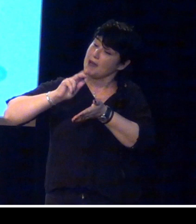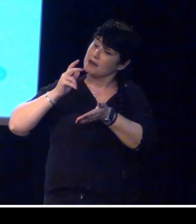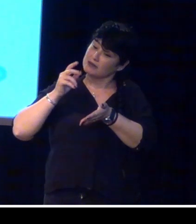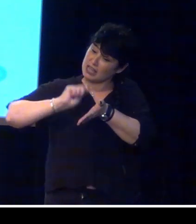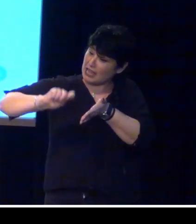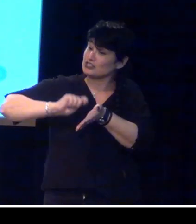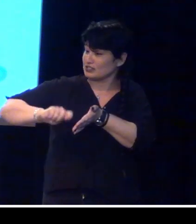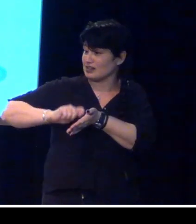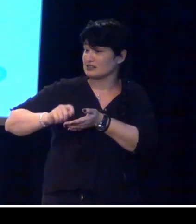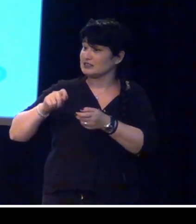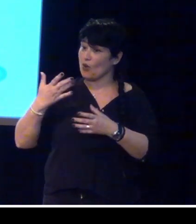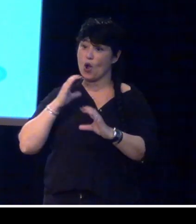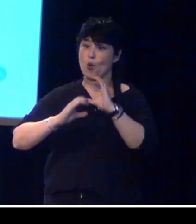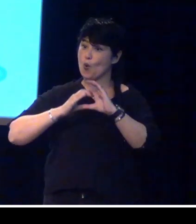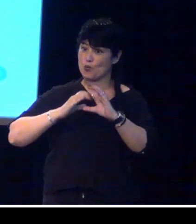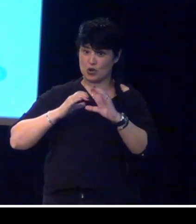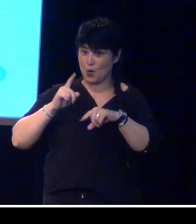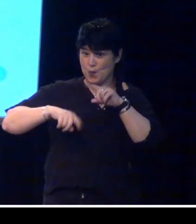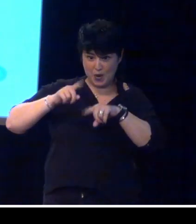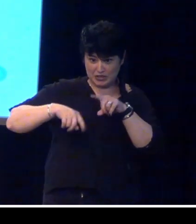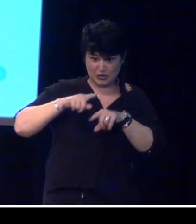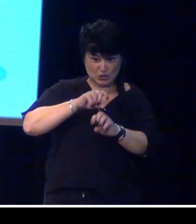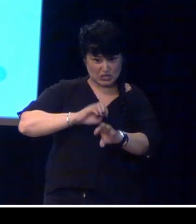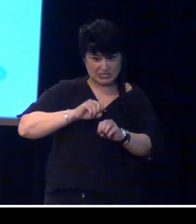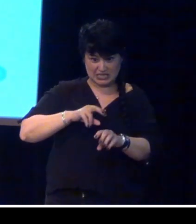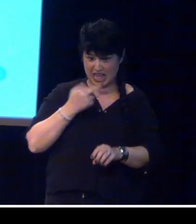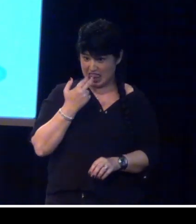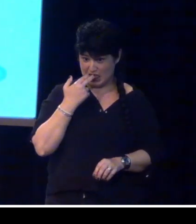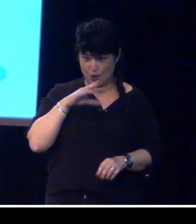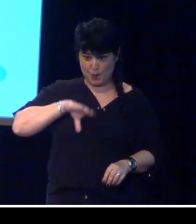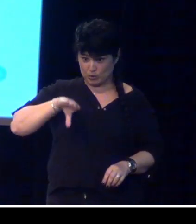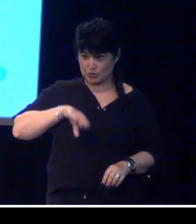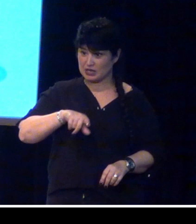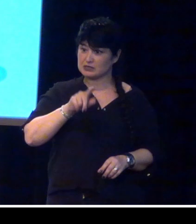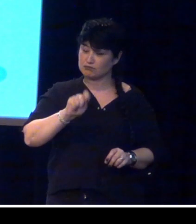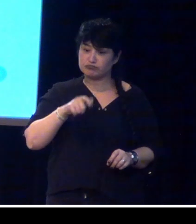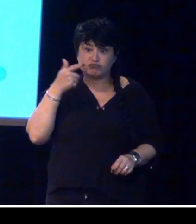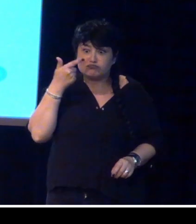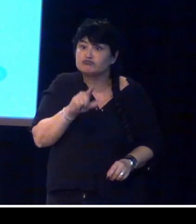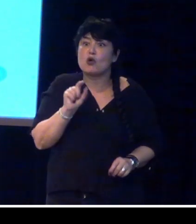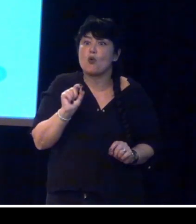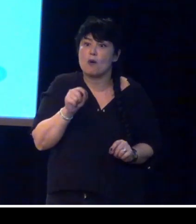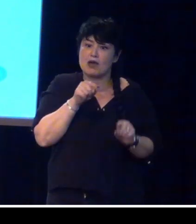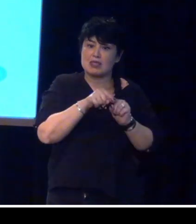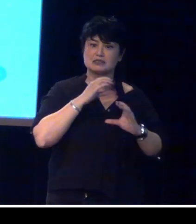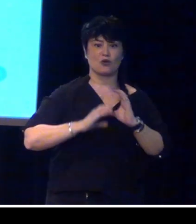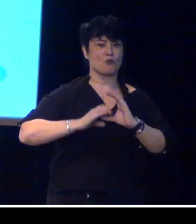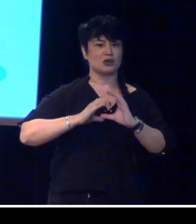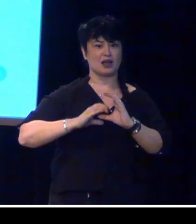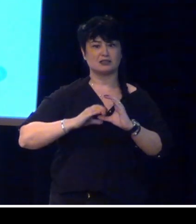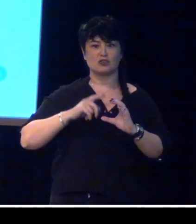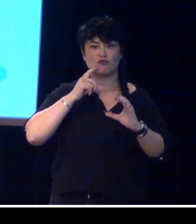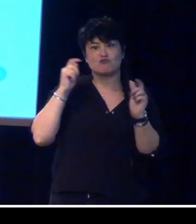né? Então, a comunicação muito do material do ensino da língua portuguesa, ele é concretizado nessa